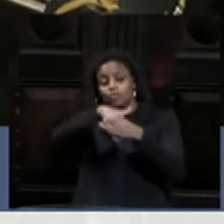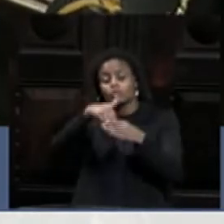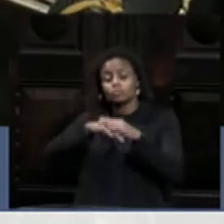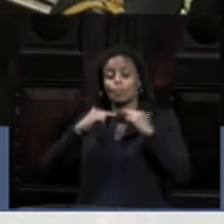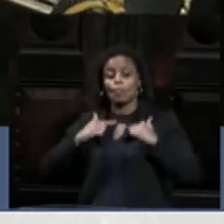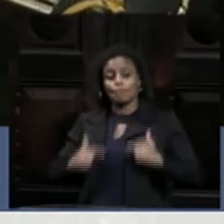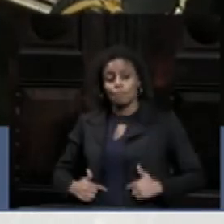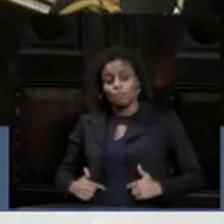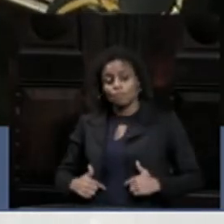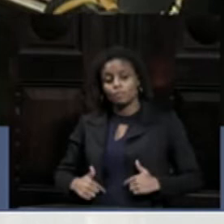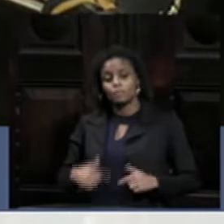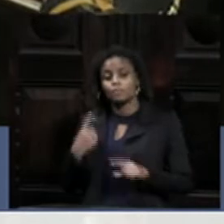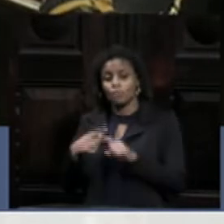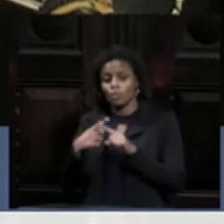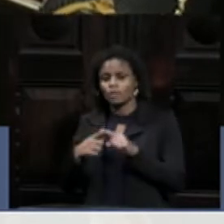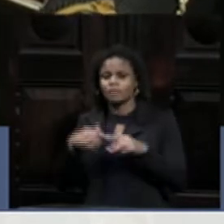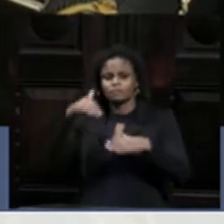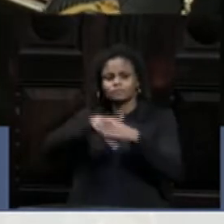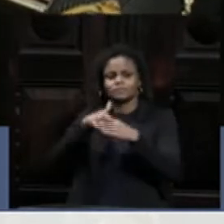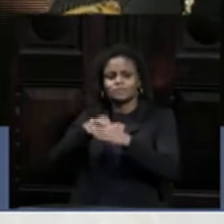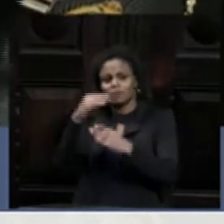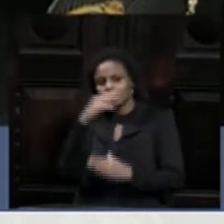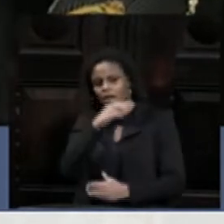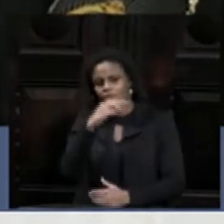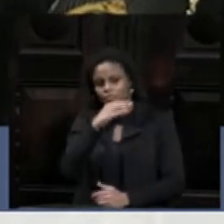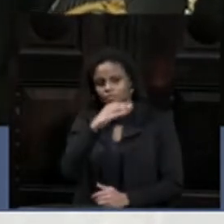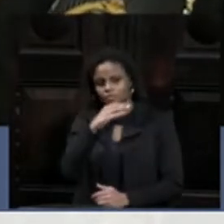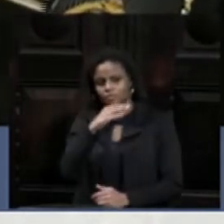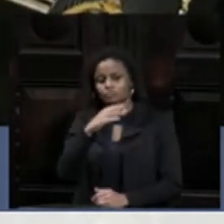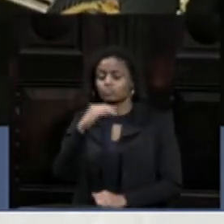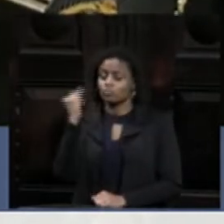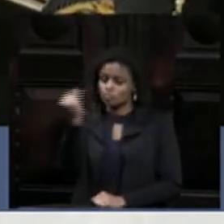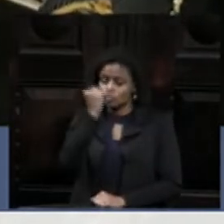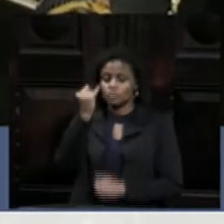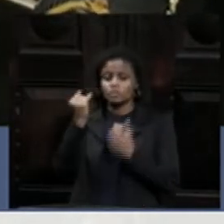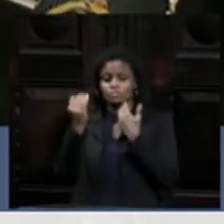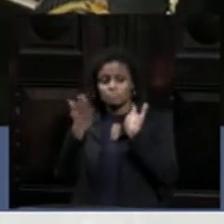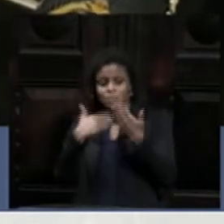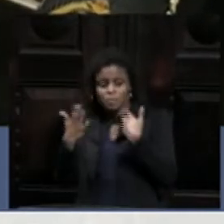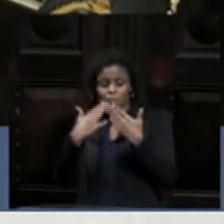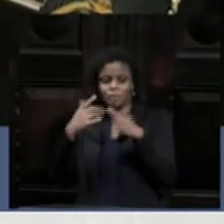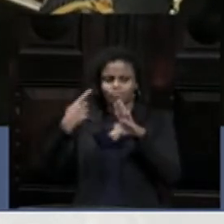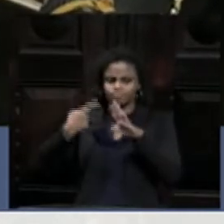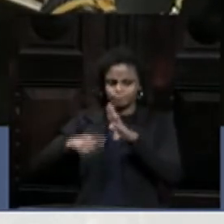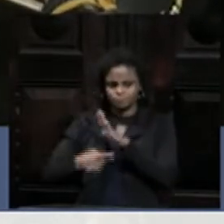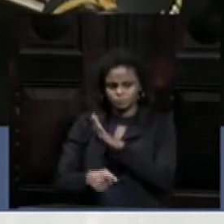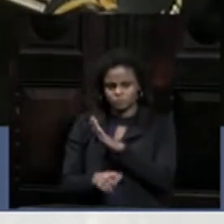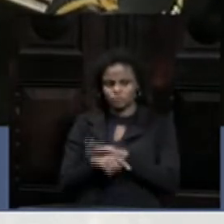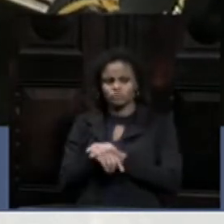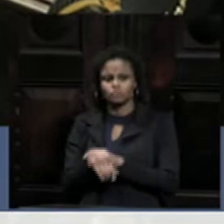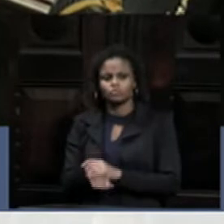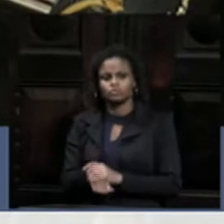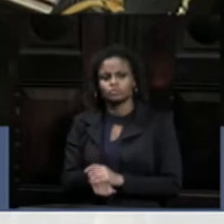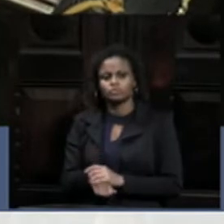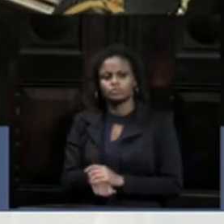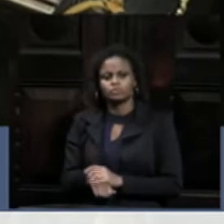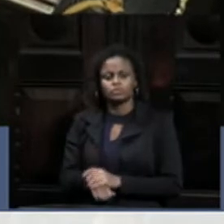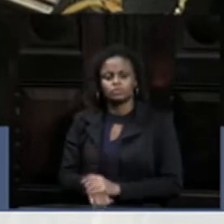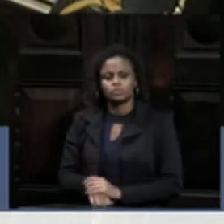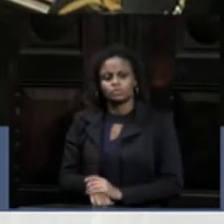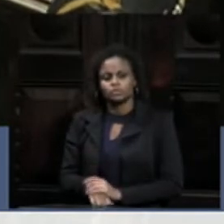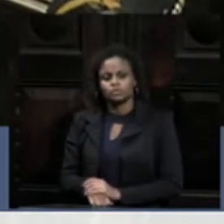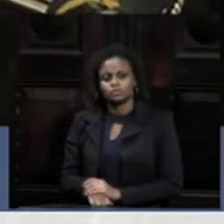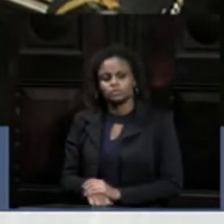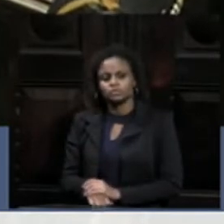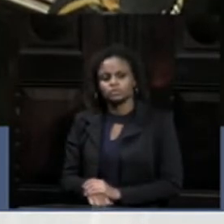conteúdo, né? E é um conteúdo que a gente pode e deve aprofundar. E eu também quero discutir todo o processo Maracanã. Tenho diversos projetos